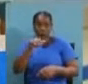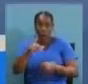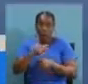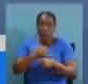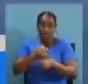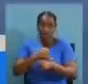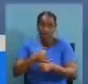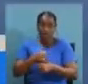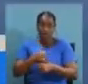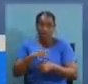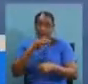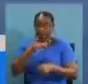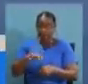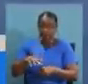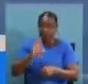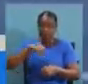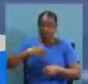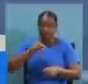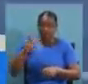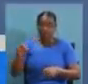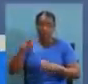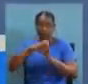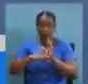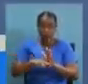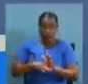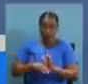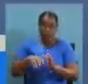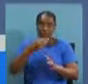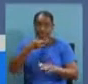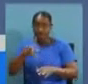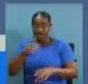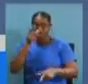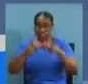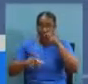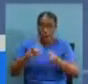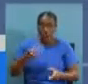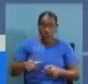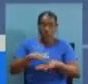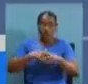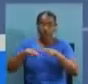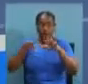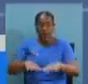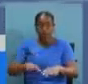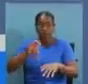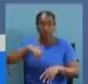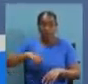Verde Airlines potenciar o seu programa Stopover, que permite aos passageiros em trânsito fazer